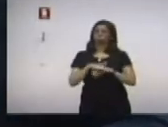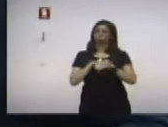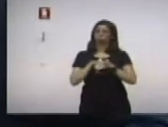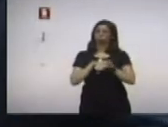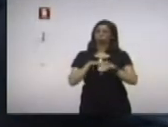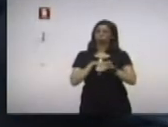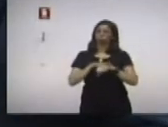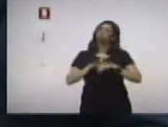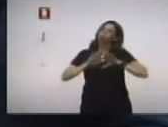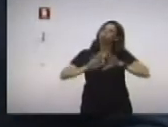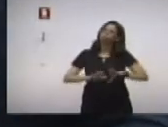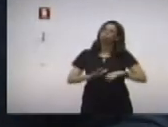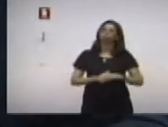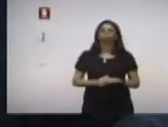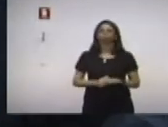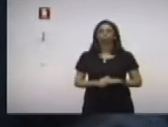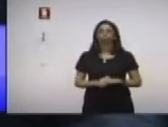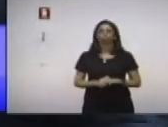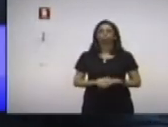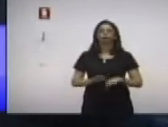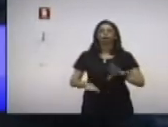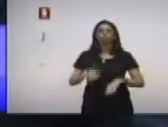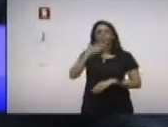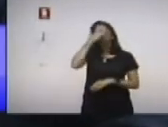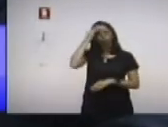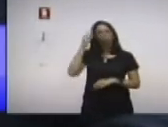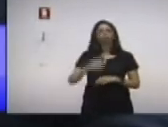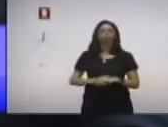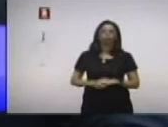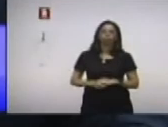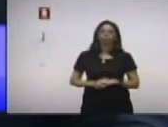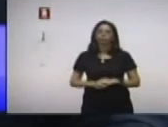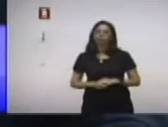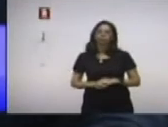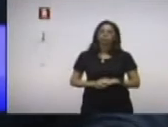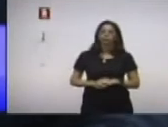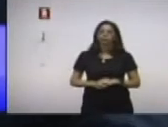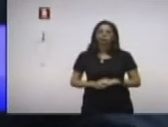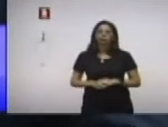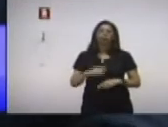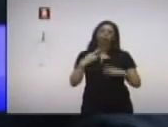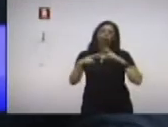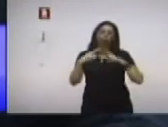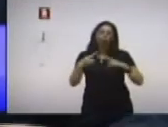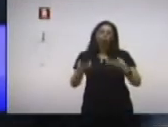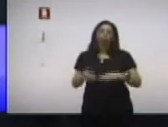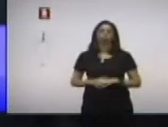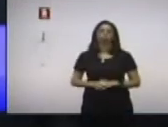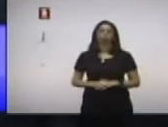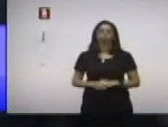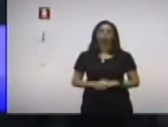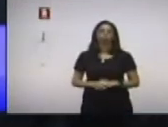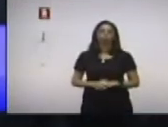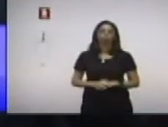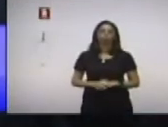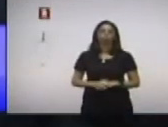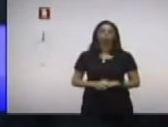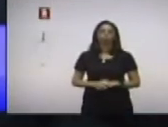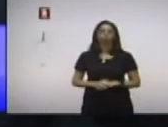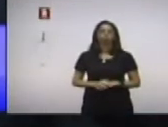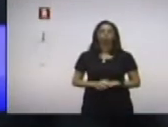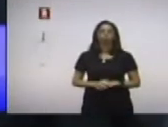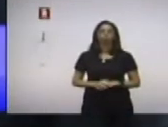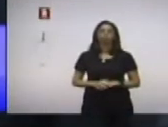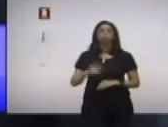de críticas que tenhamos e ressalvas que temos relação afabesp pensando